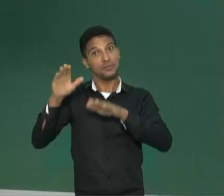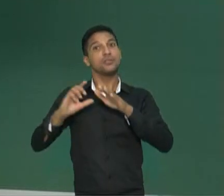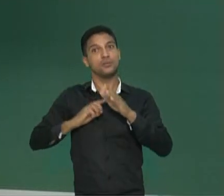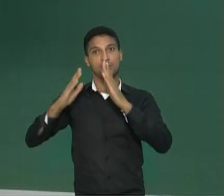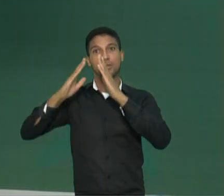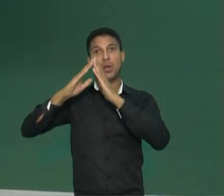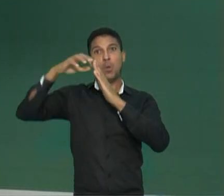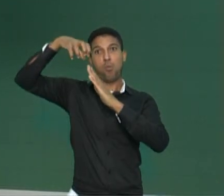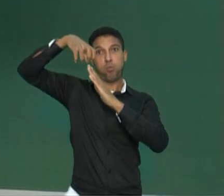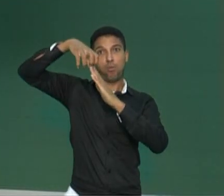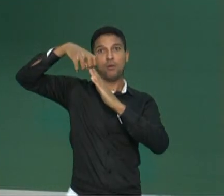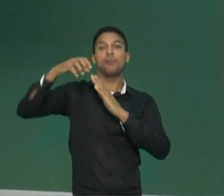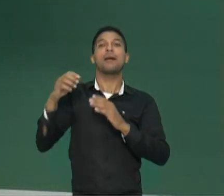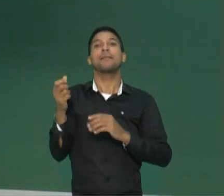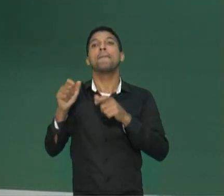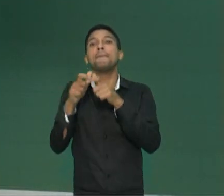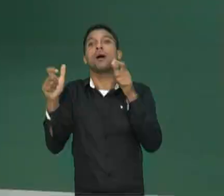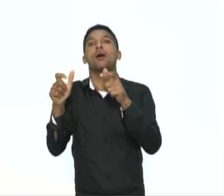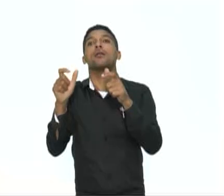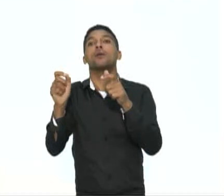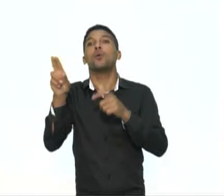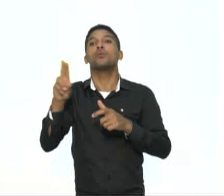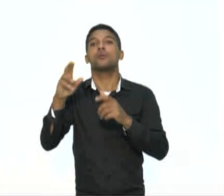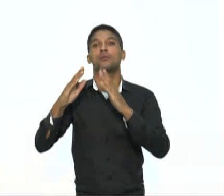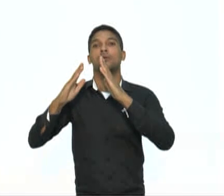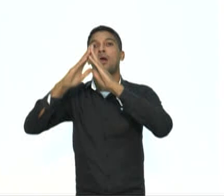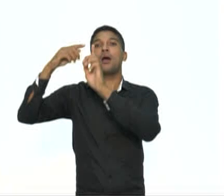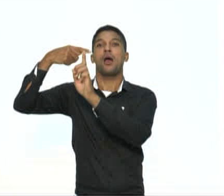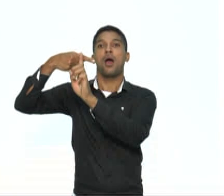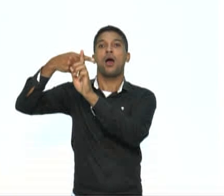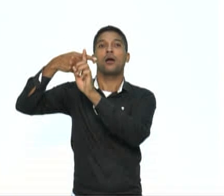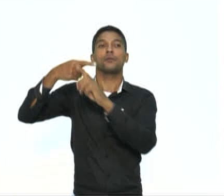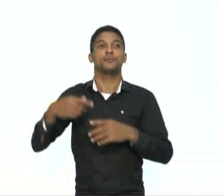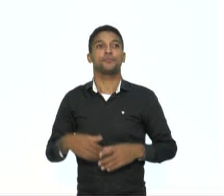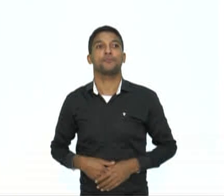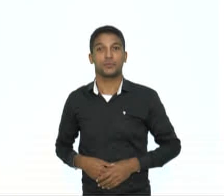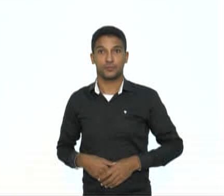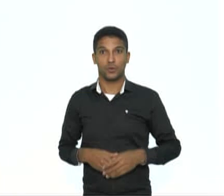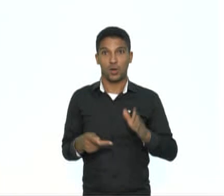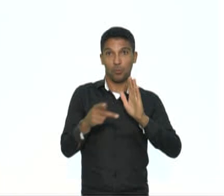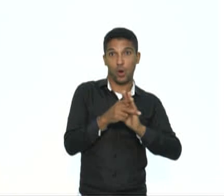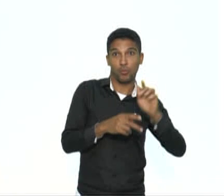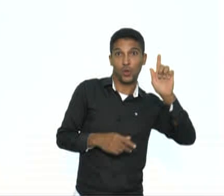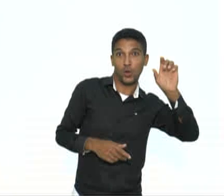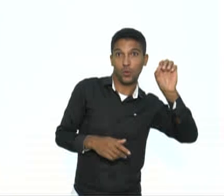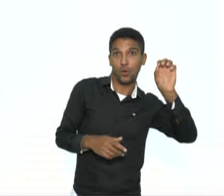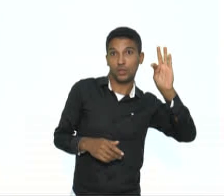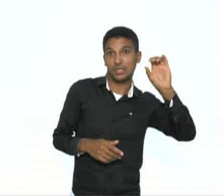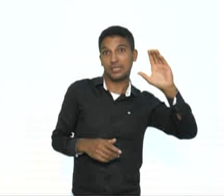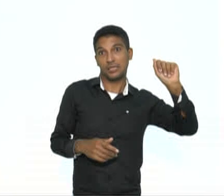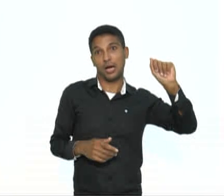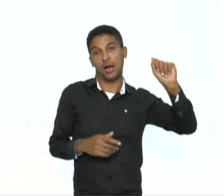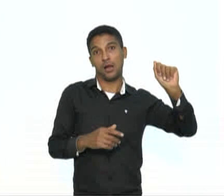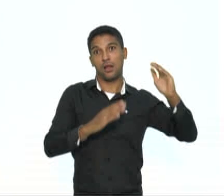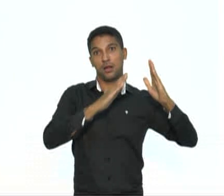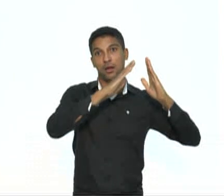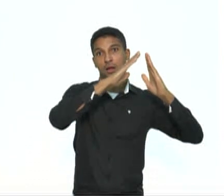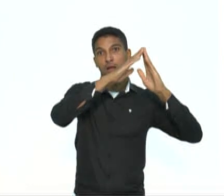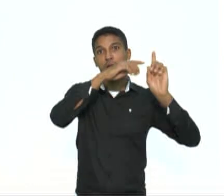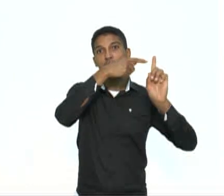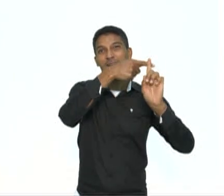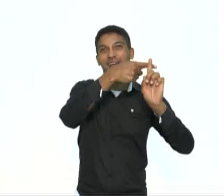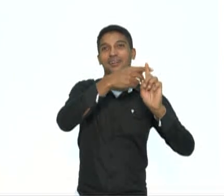vezes é a torre, tá? E a gótica sempre catedral, paredes se torna mais ou menos uns 40 centímetros mais finos, você pode colocar ali. Tem o arco botante,